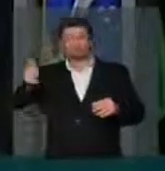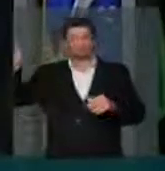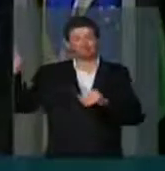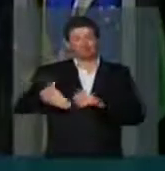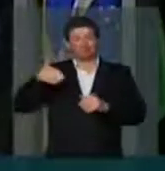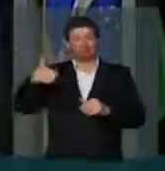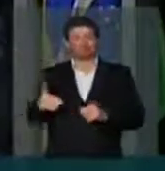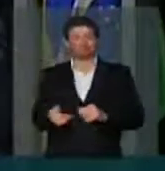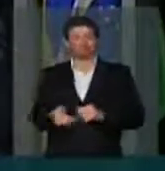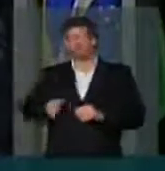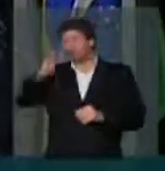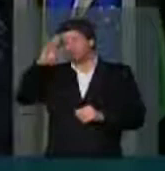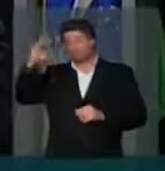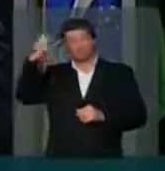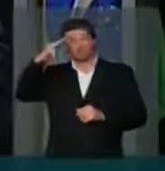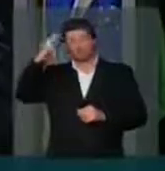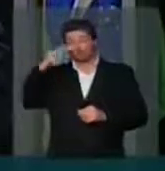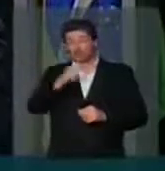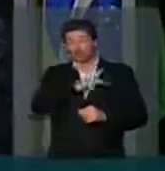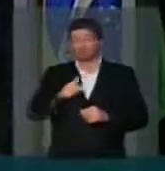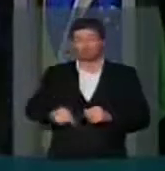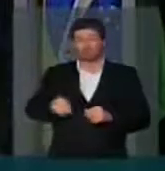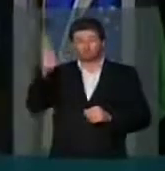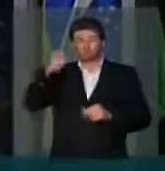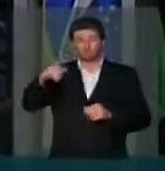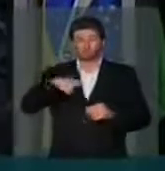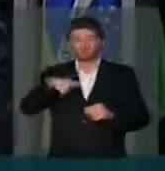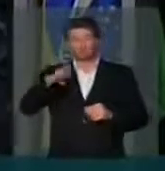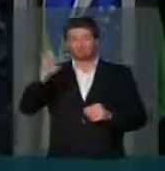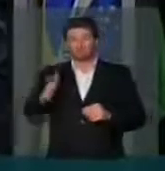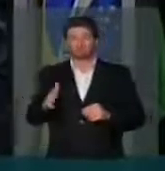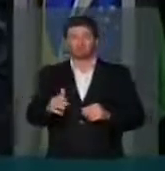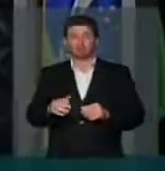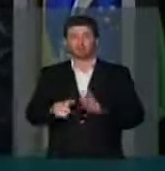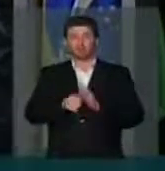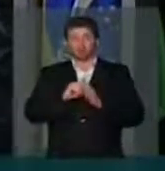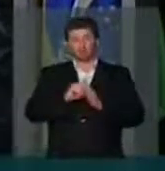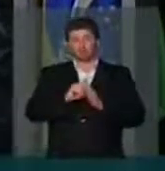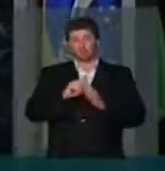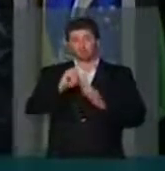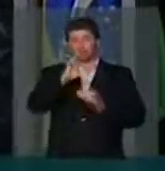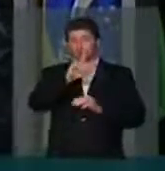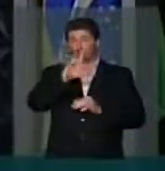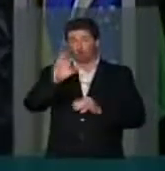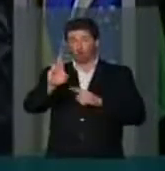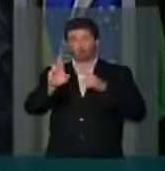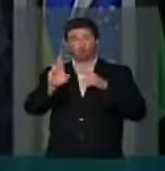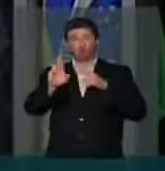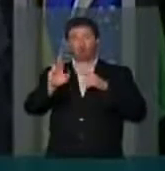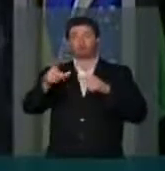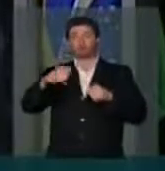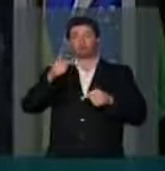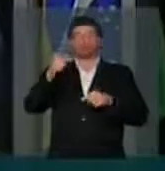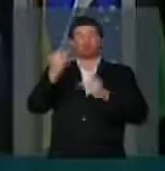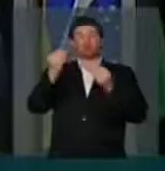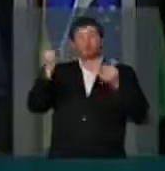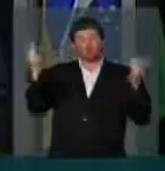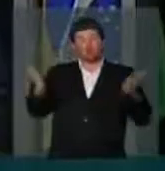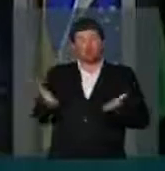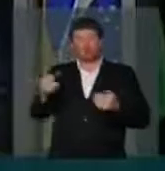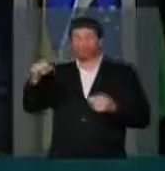que um presidente da República já teve, até antes do impeachment do senador Collor hoje. Então, é